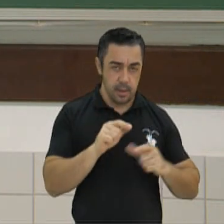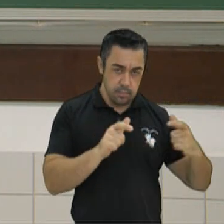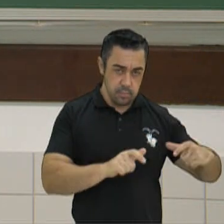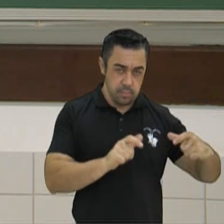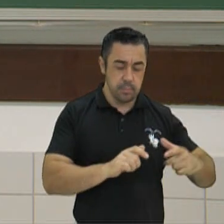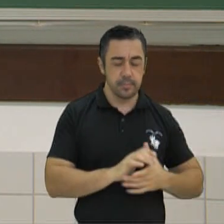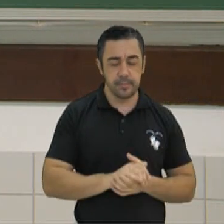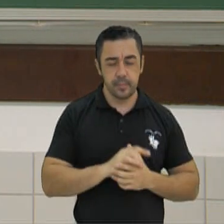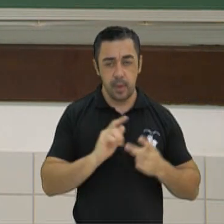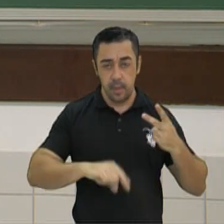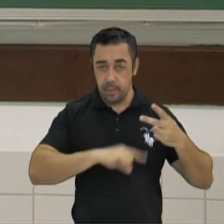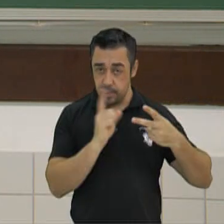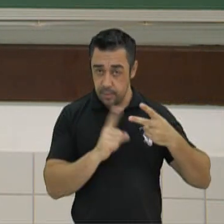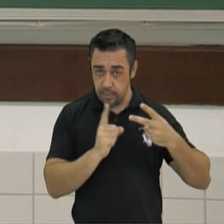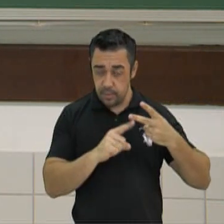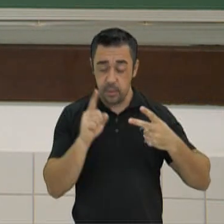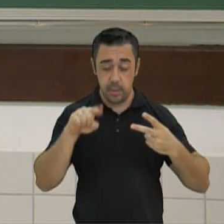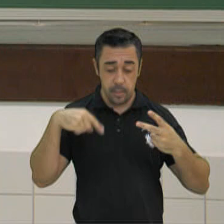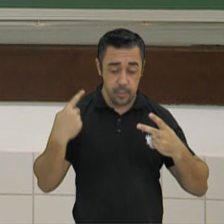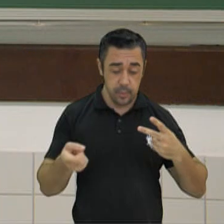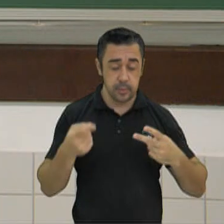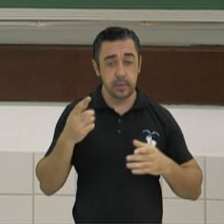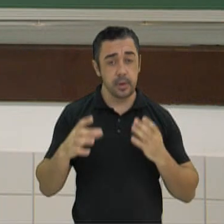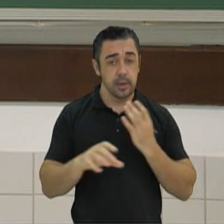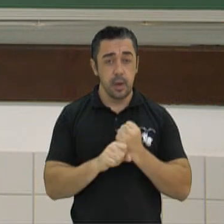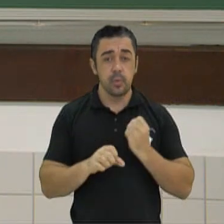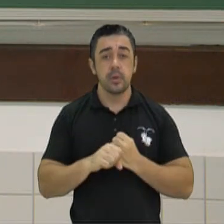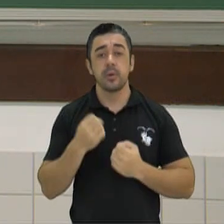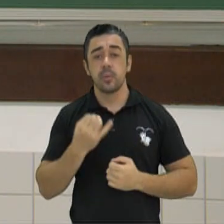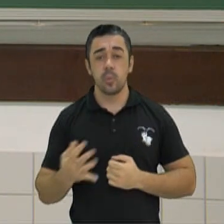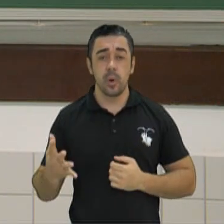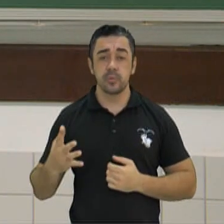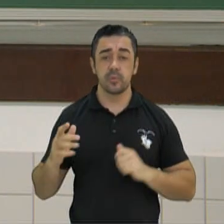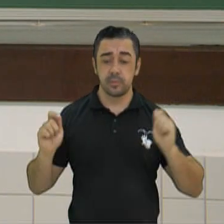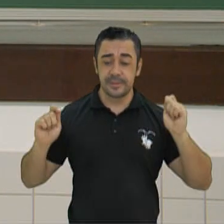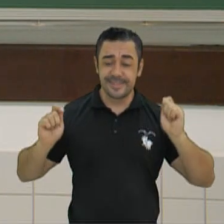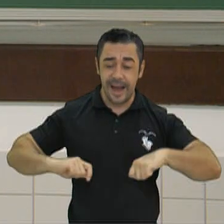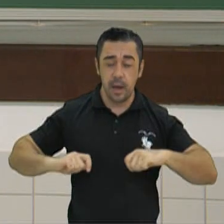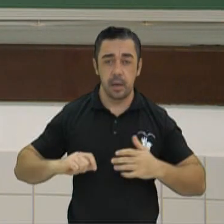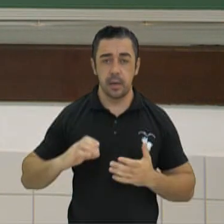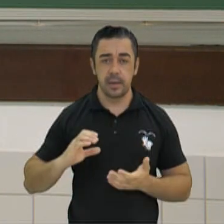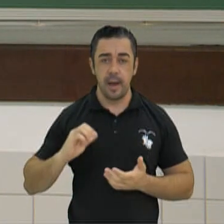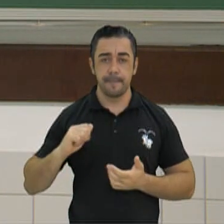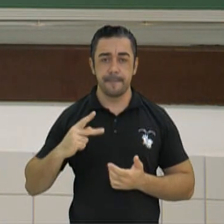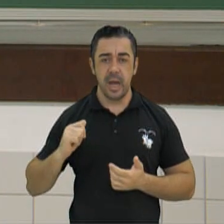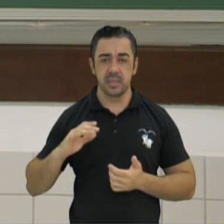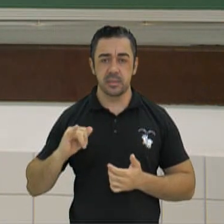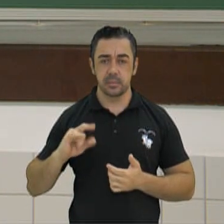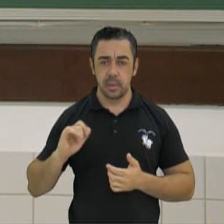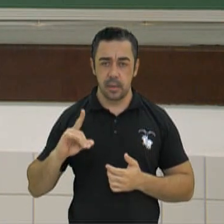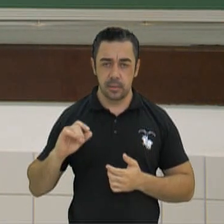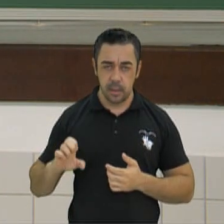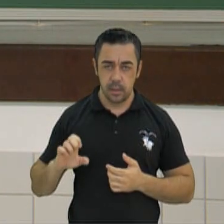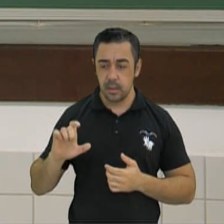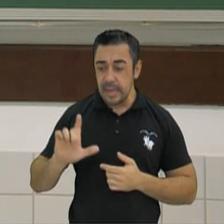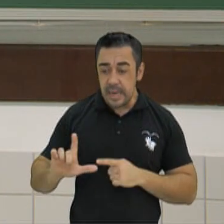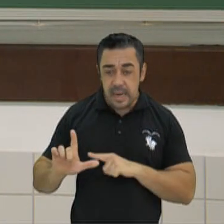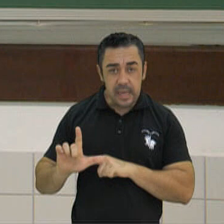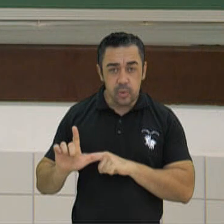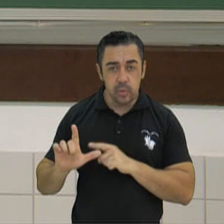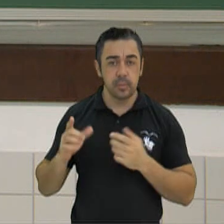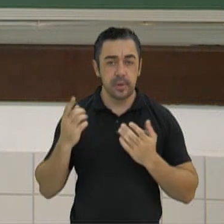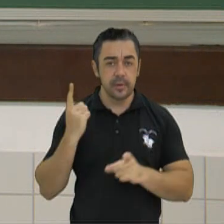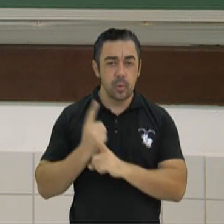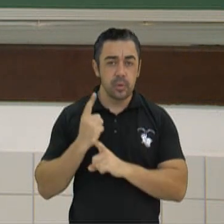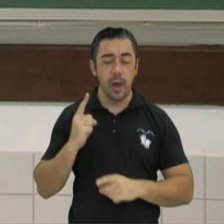tablet. Depois disso, nós calculamos o quê? A capacidade, para saber quanto que ela iria precisar para produzir um